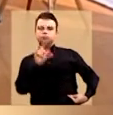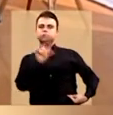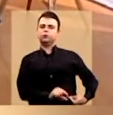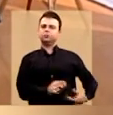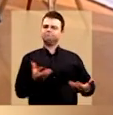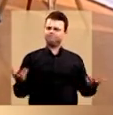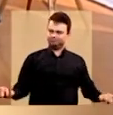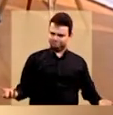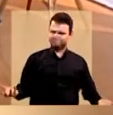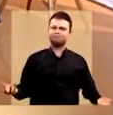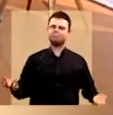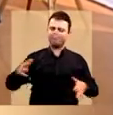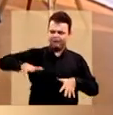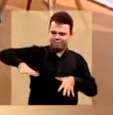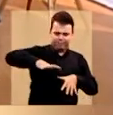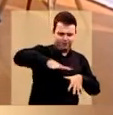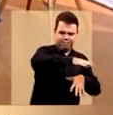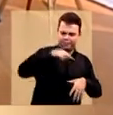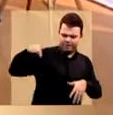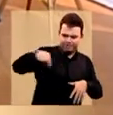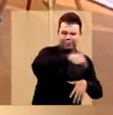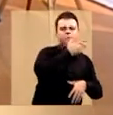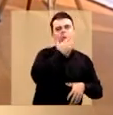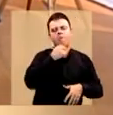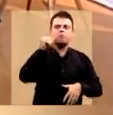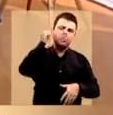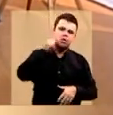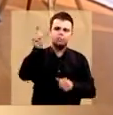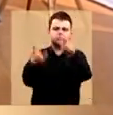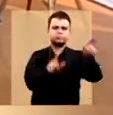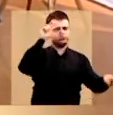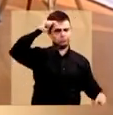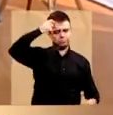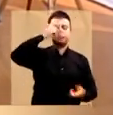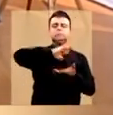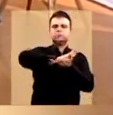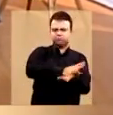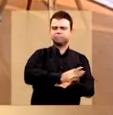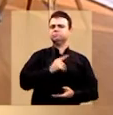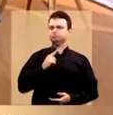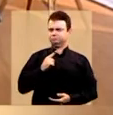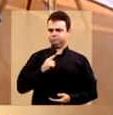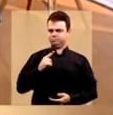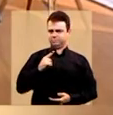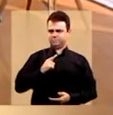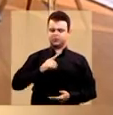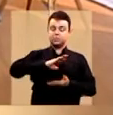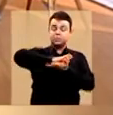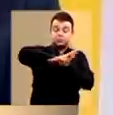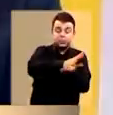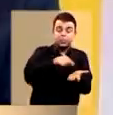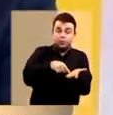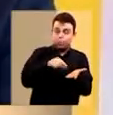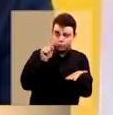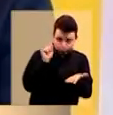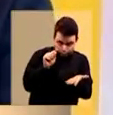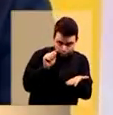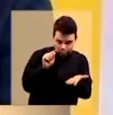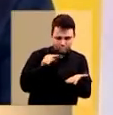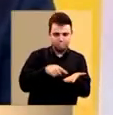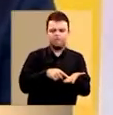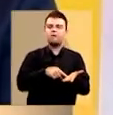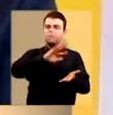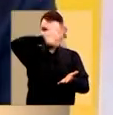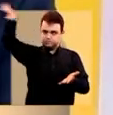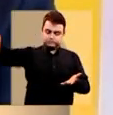diversas instituições em que homens negros, mulheres negras, passam por processo discriminatório. Este processo discriminatório, é necessário a